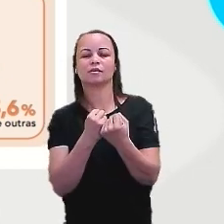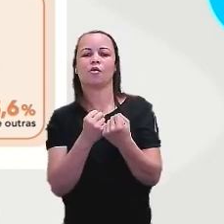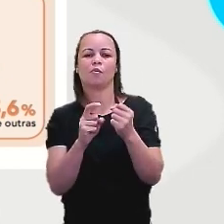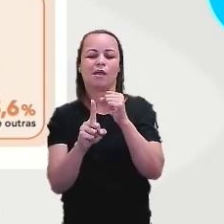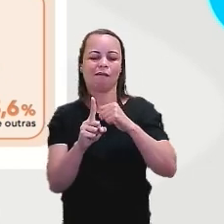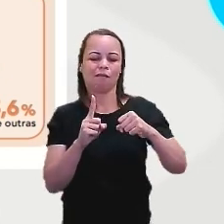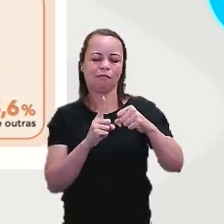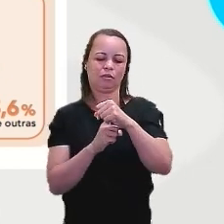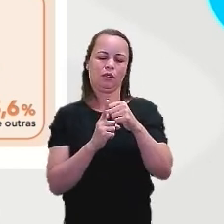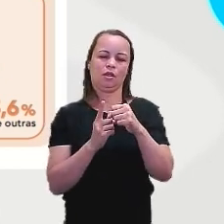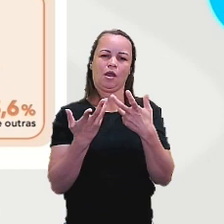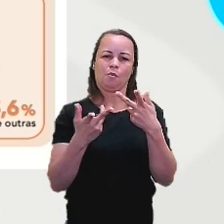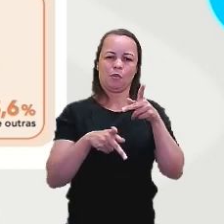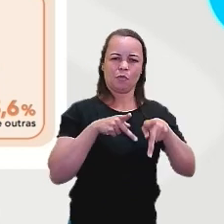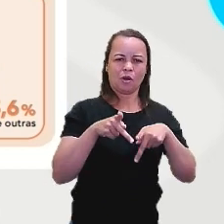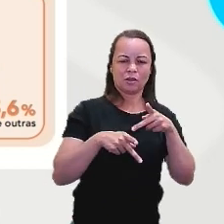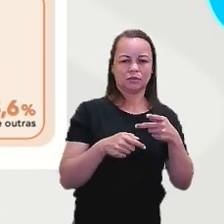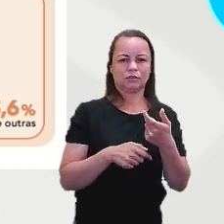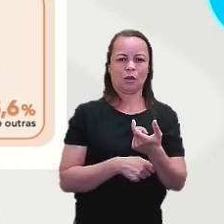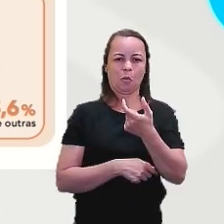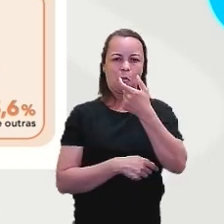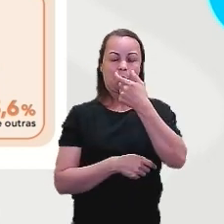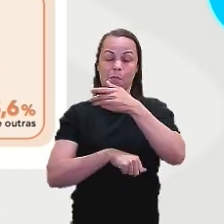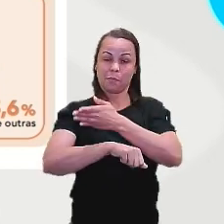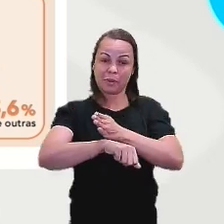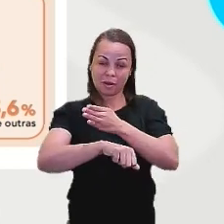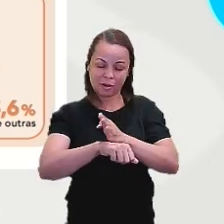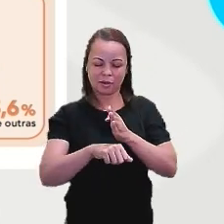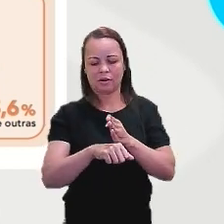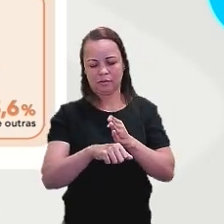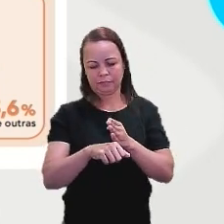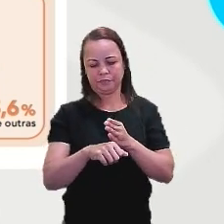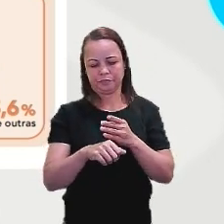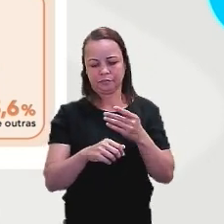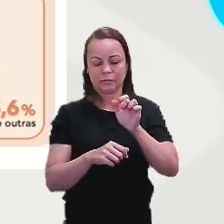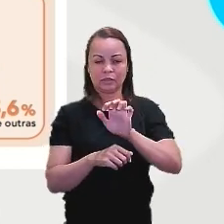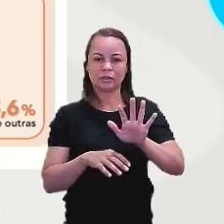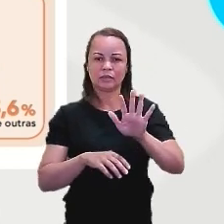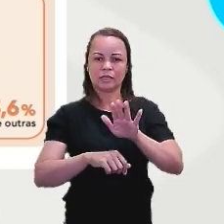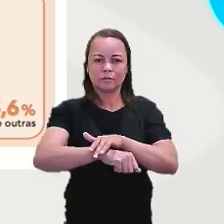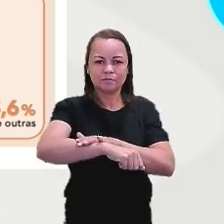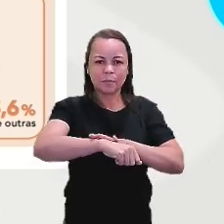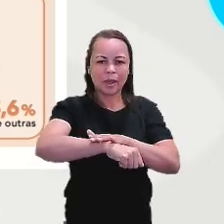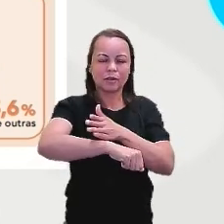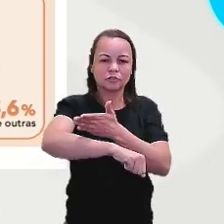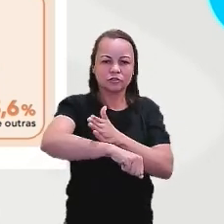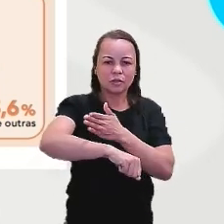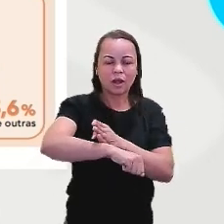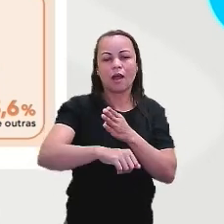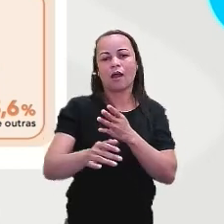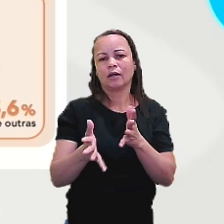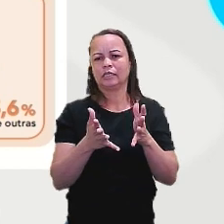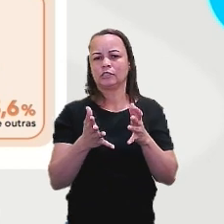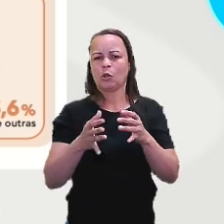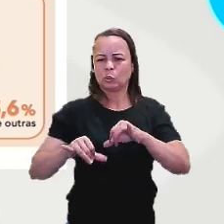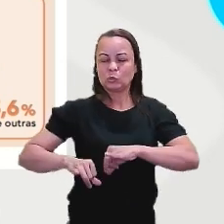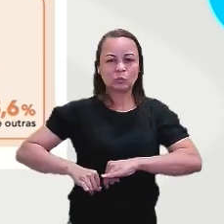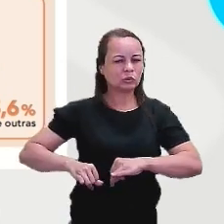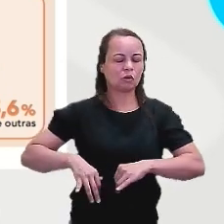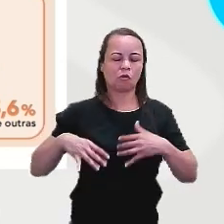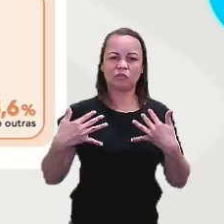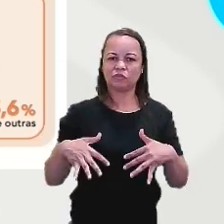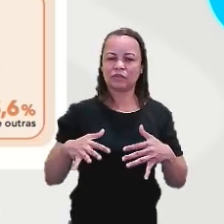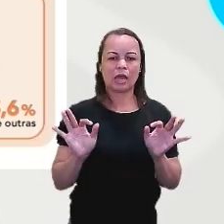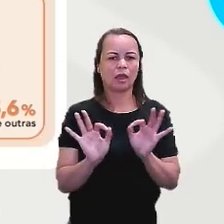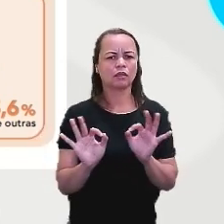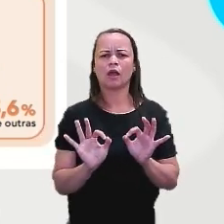população branca ou com traços e fenótipos claros, eles não sofrem de forma tão